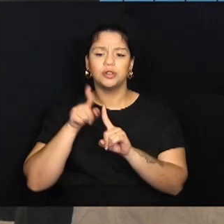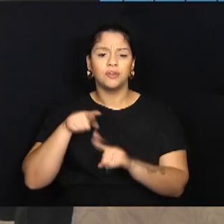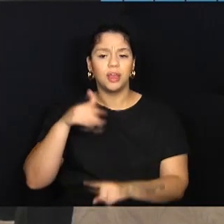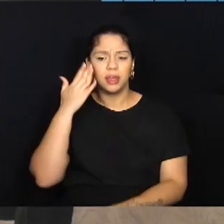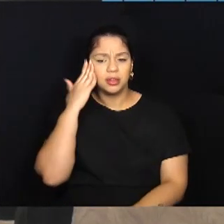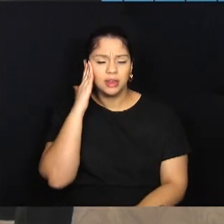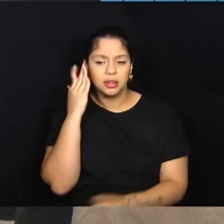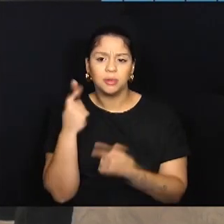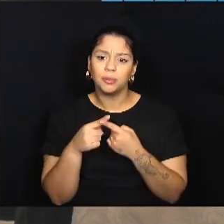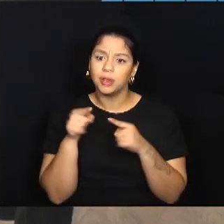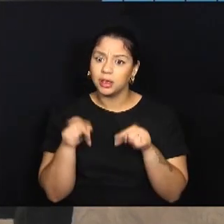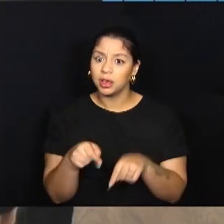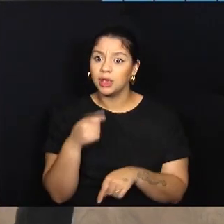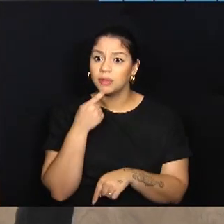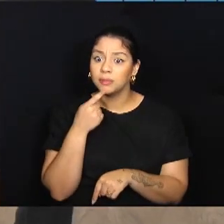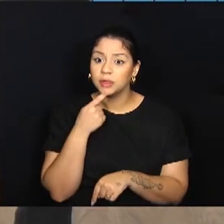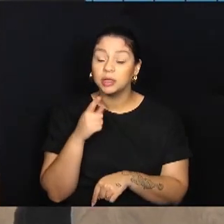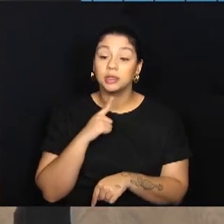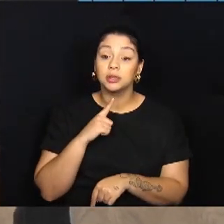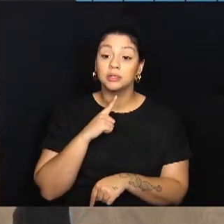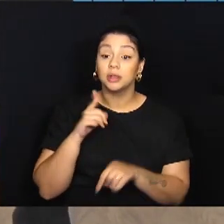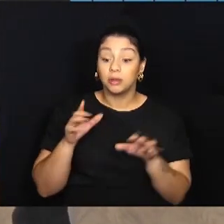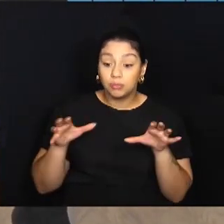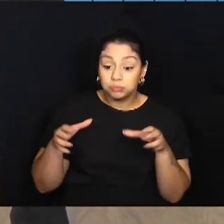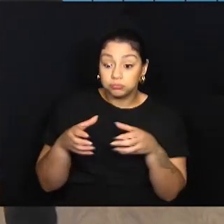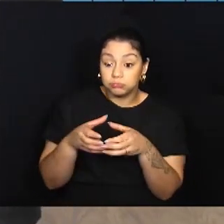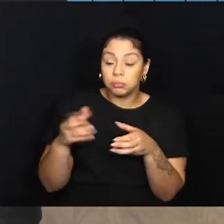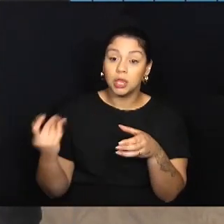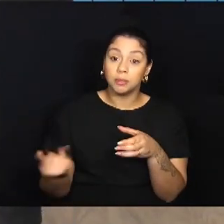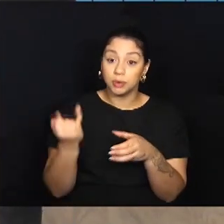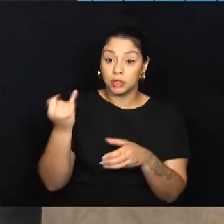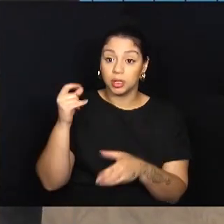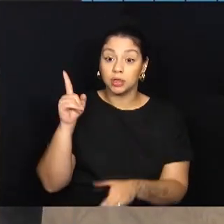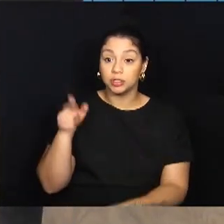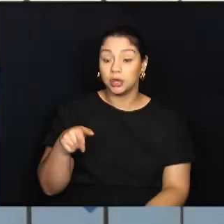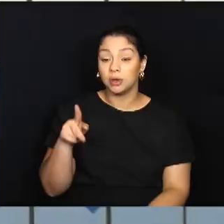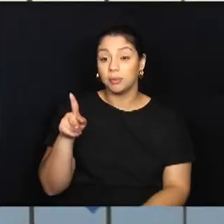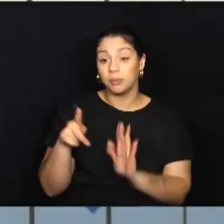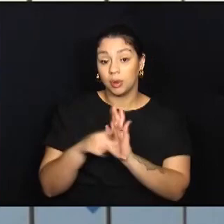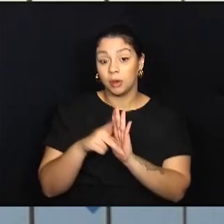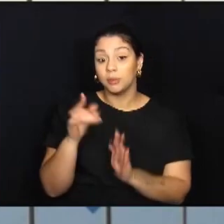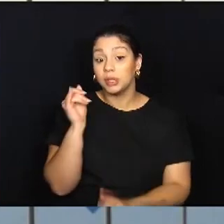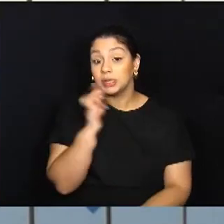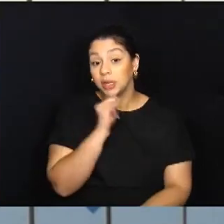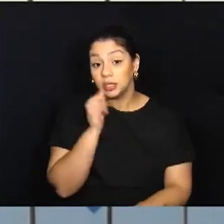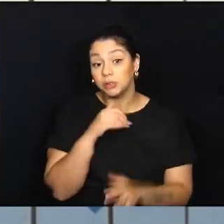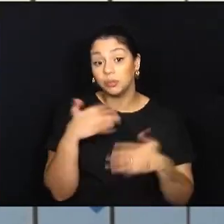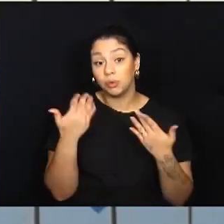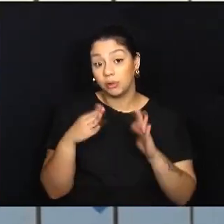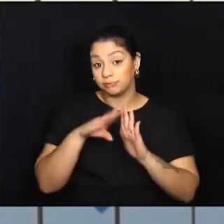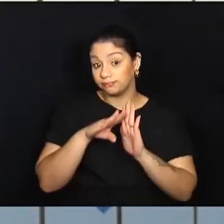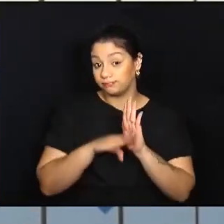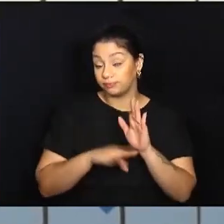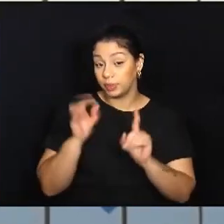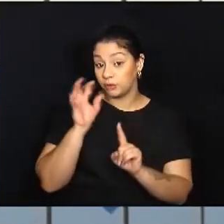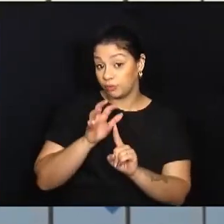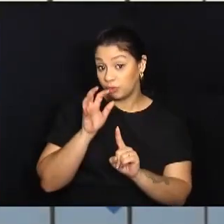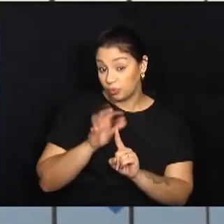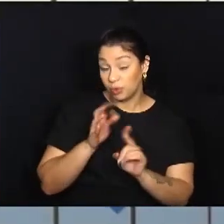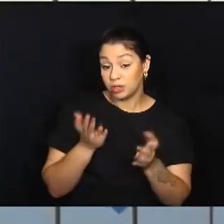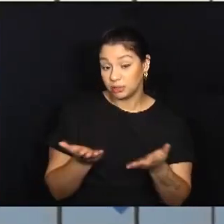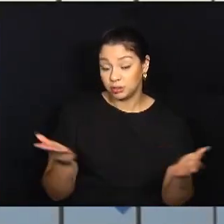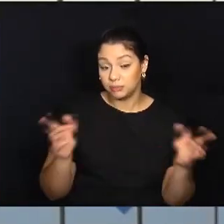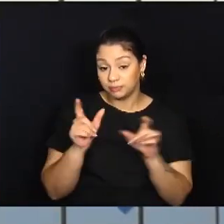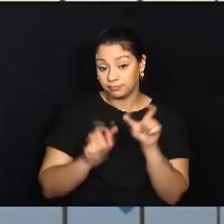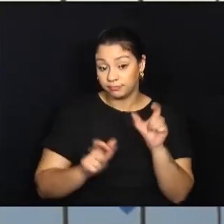até porque Campinas, a gente tem uma importante comunidade italiana. Sim. Quais vão ser os impactos dessa medida caso